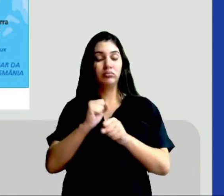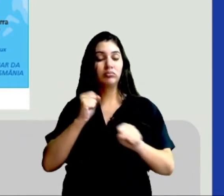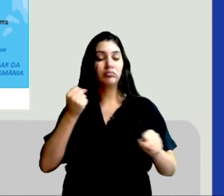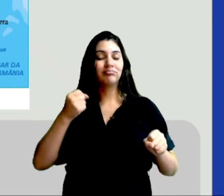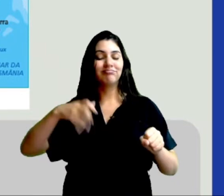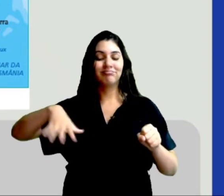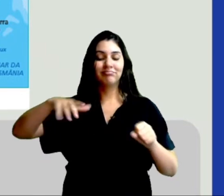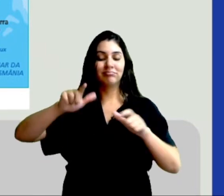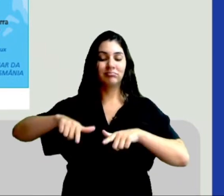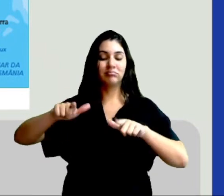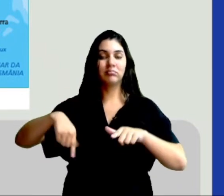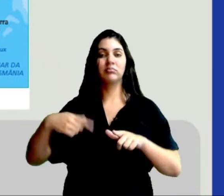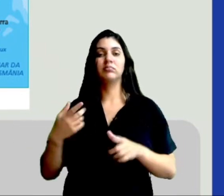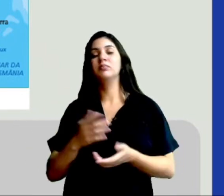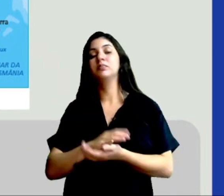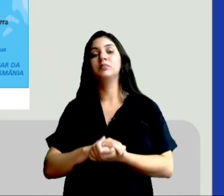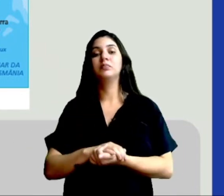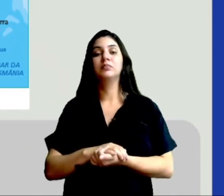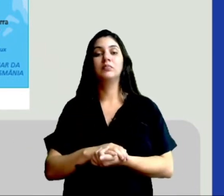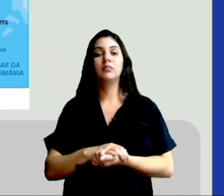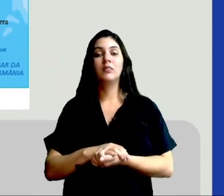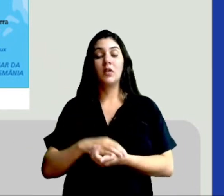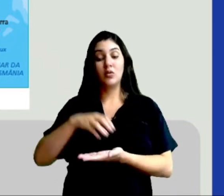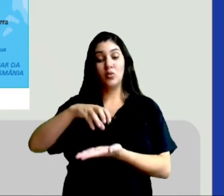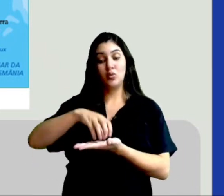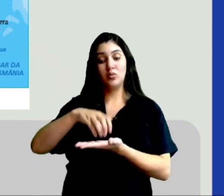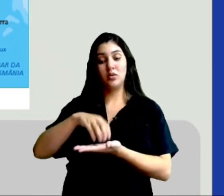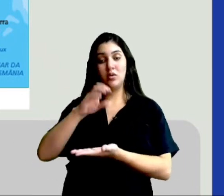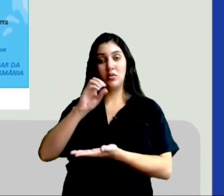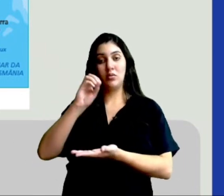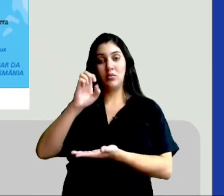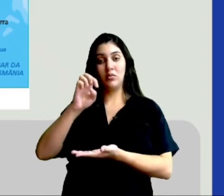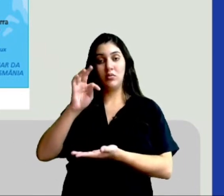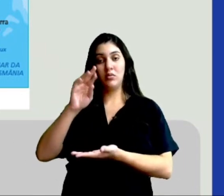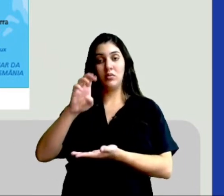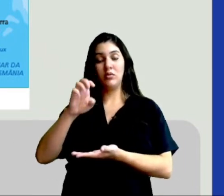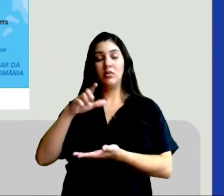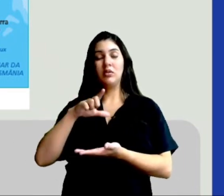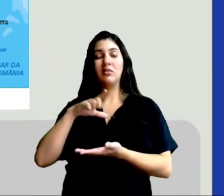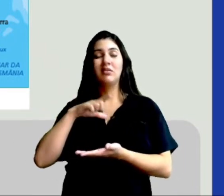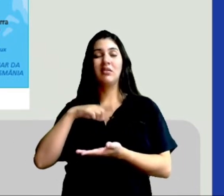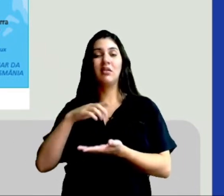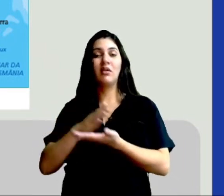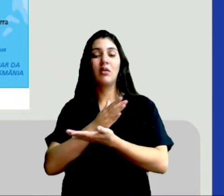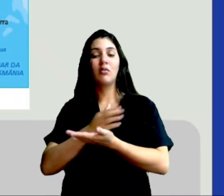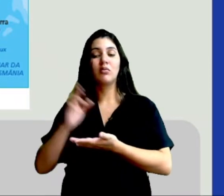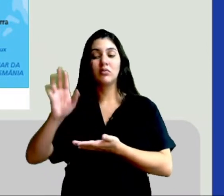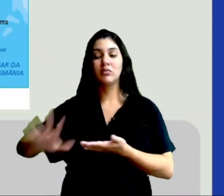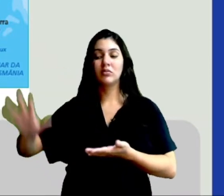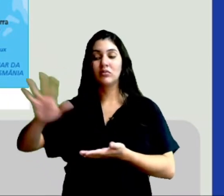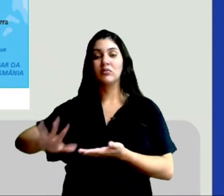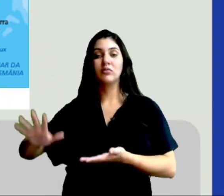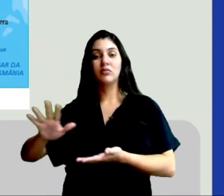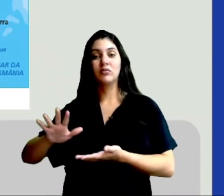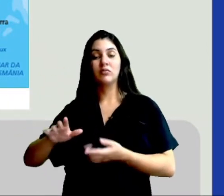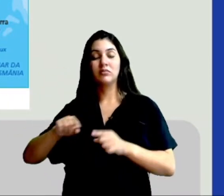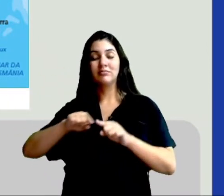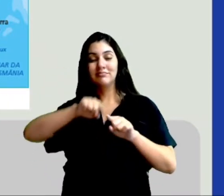né, mais ali indo do centro para o oeste, e algumas regiões até com